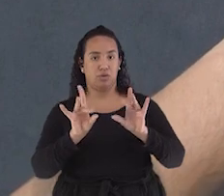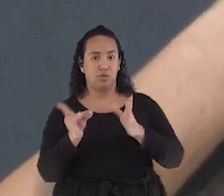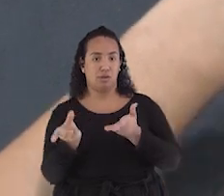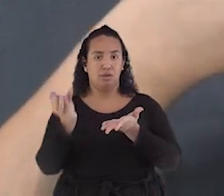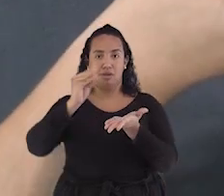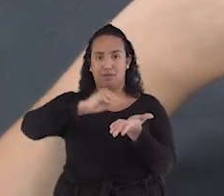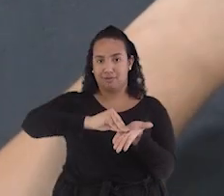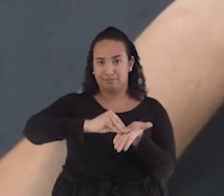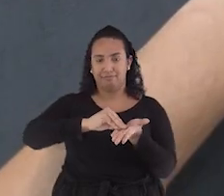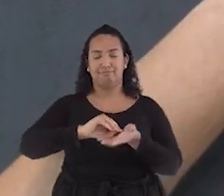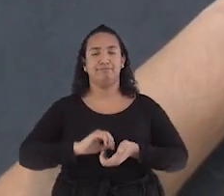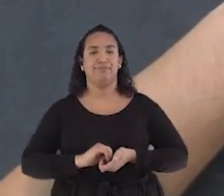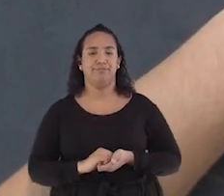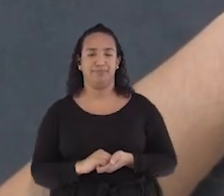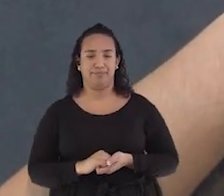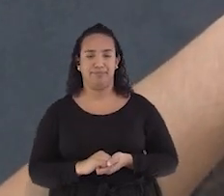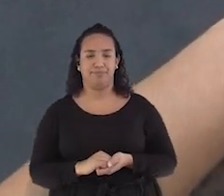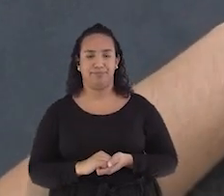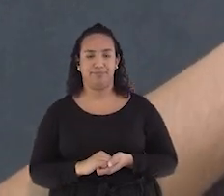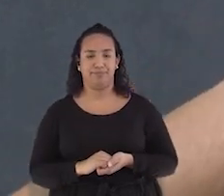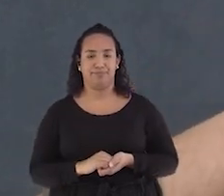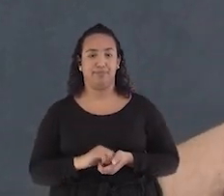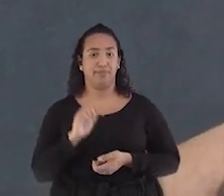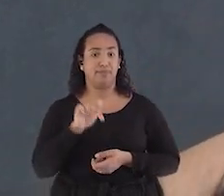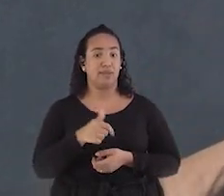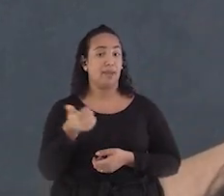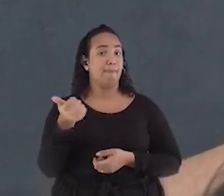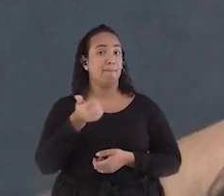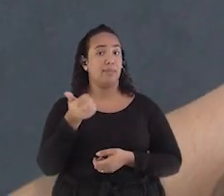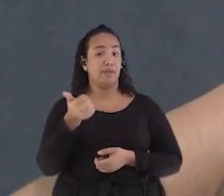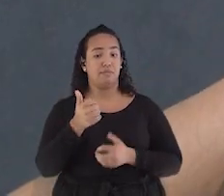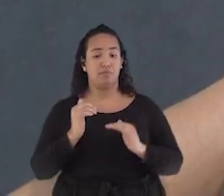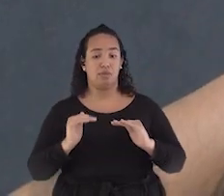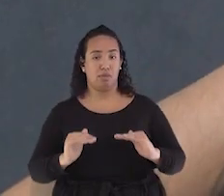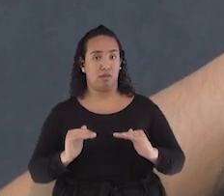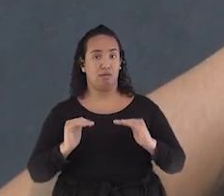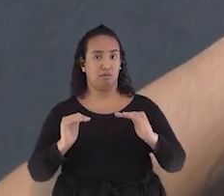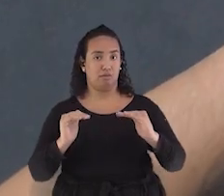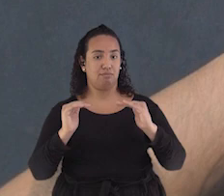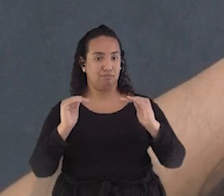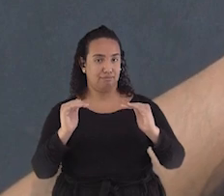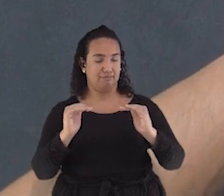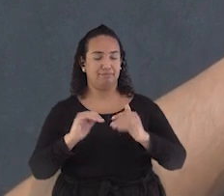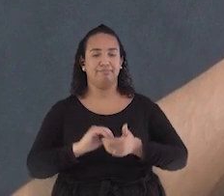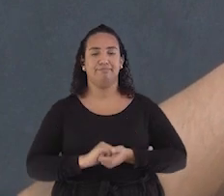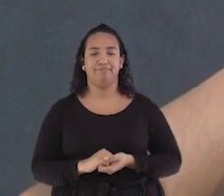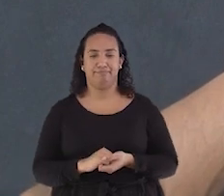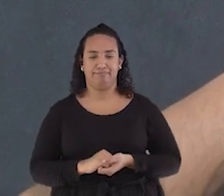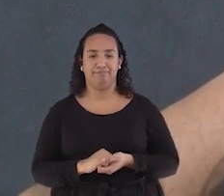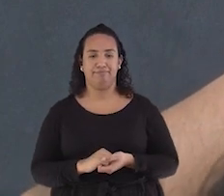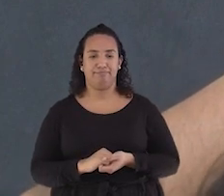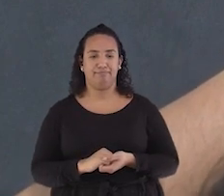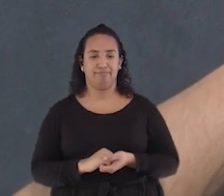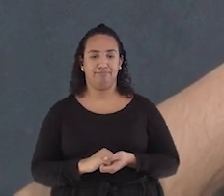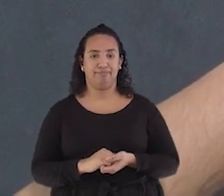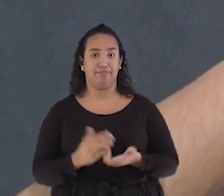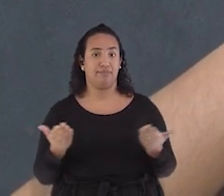Vamos colar ela num outro pedaço de papelão. Aqui será a primeira camada do nosso